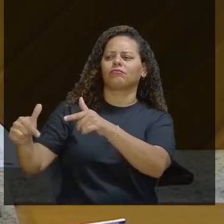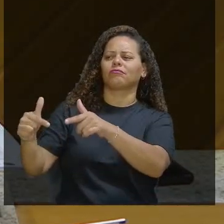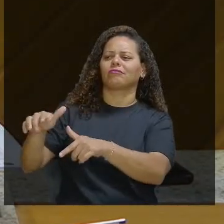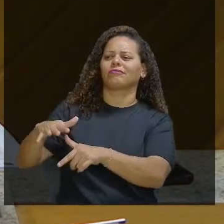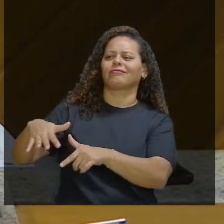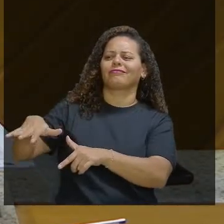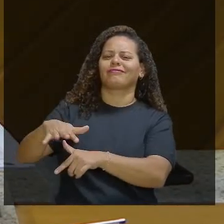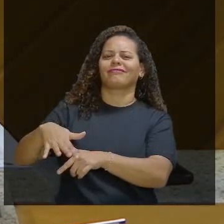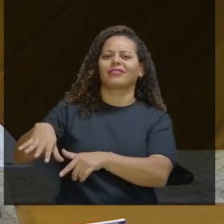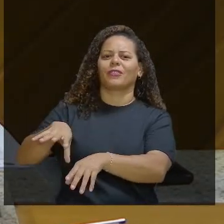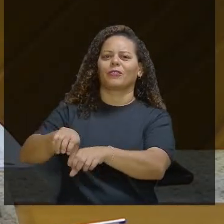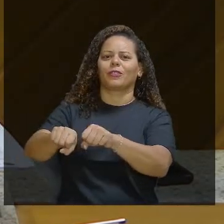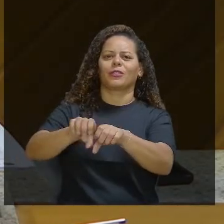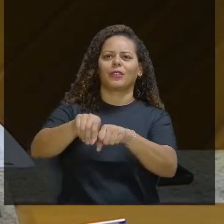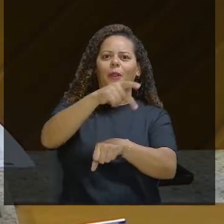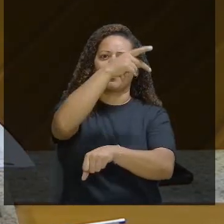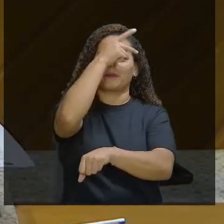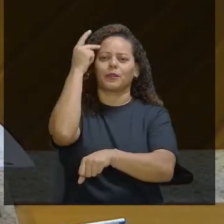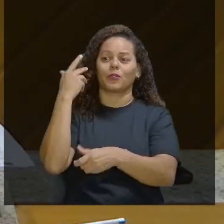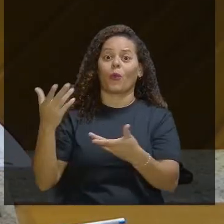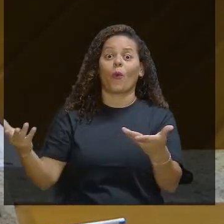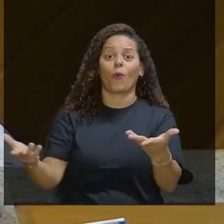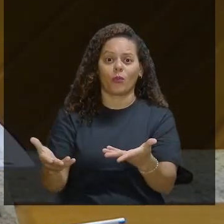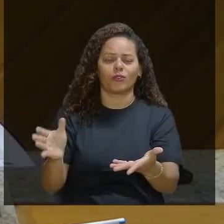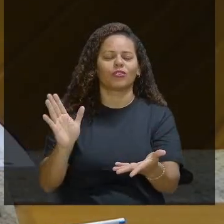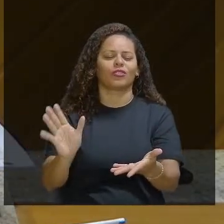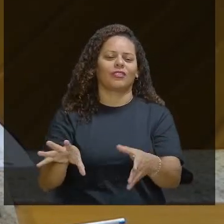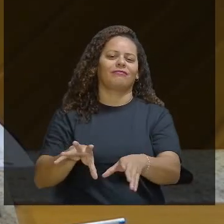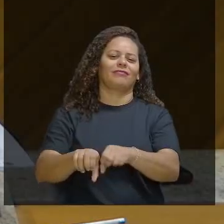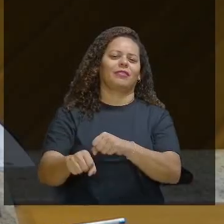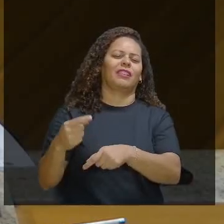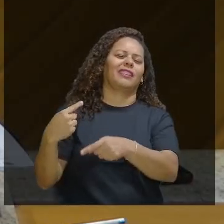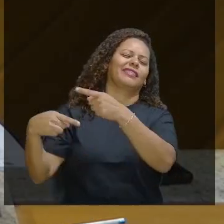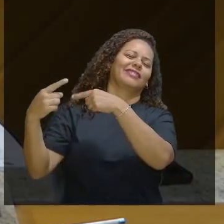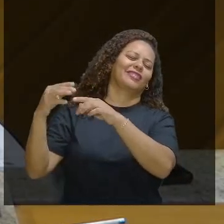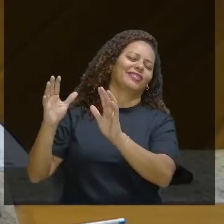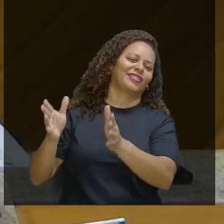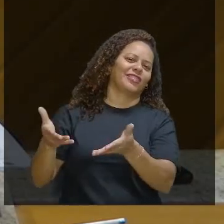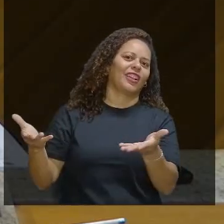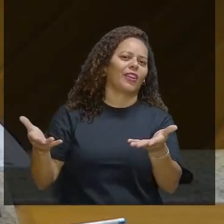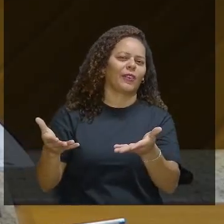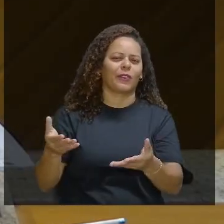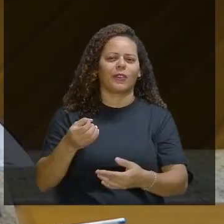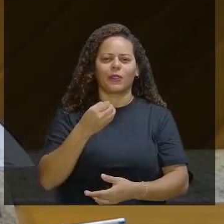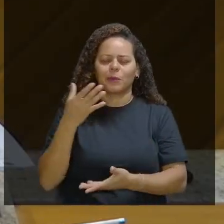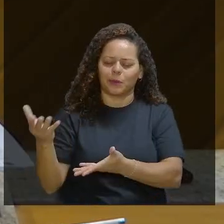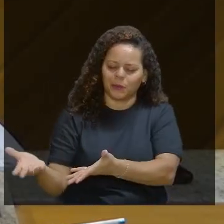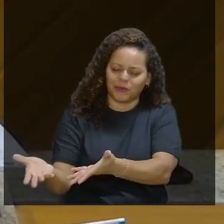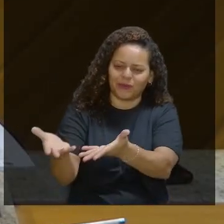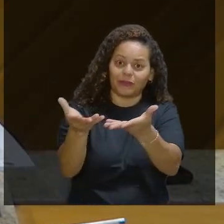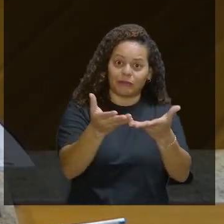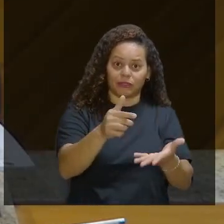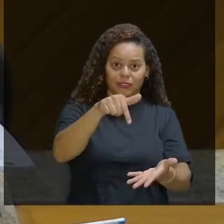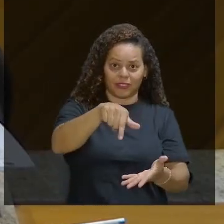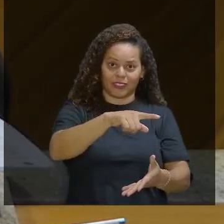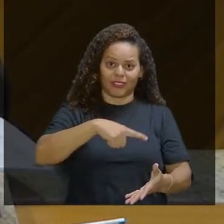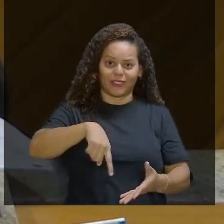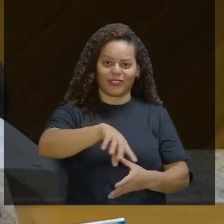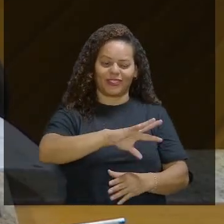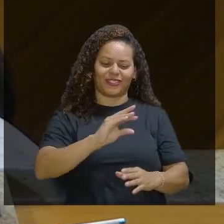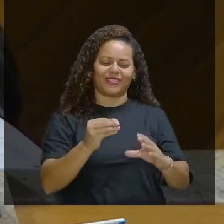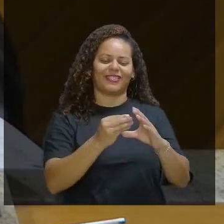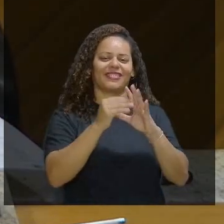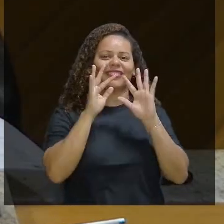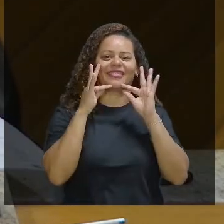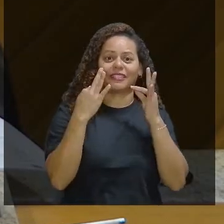formação daquelas pessoas há muitos e muitos anos atrás. Então, seja muito bem-vinda à nossa família,